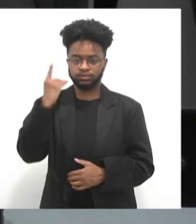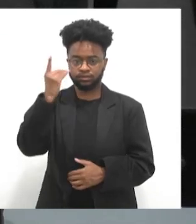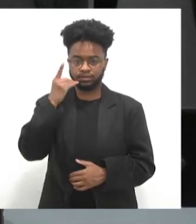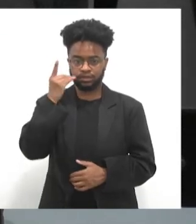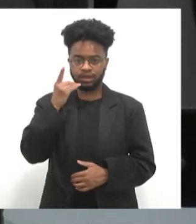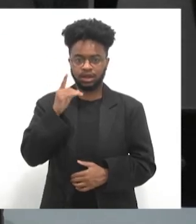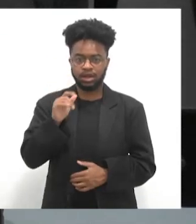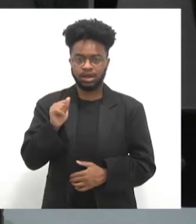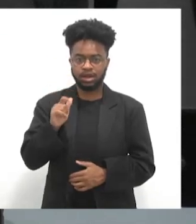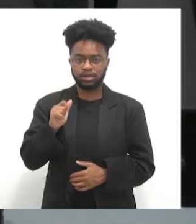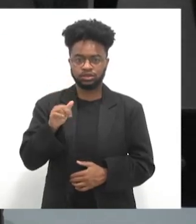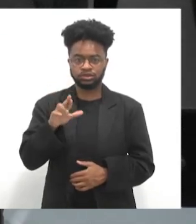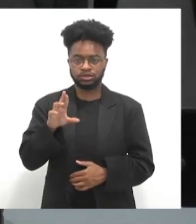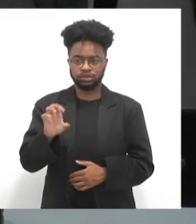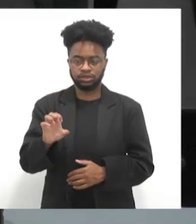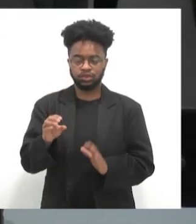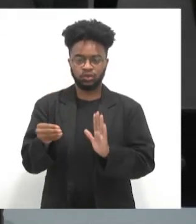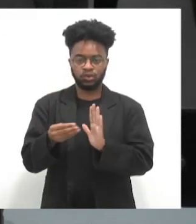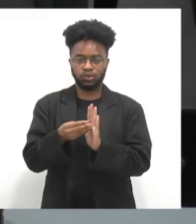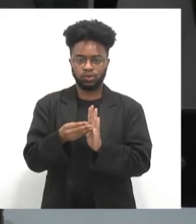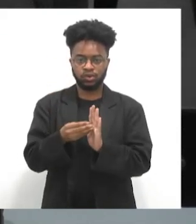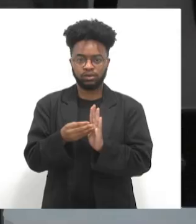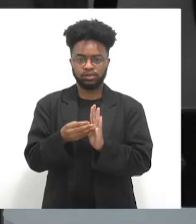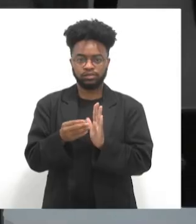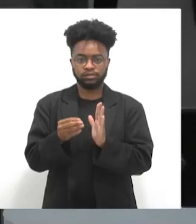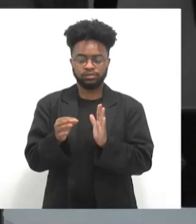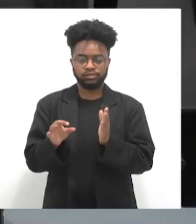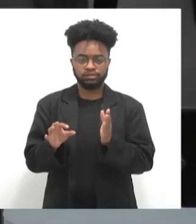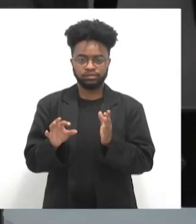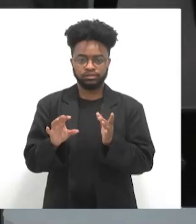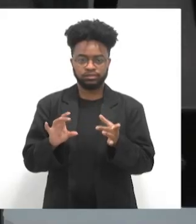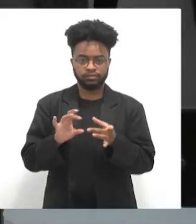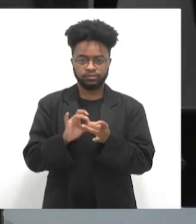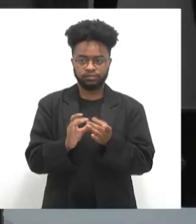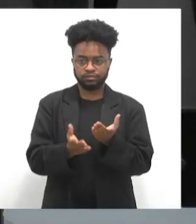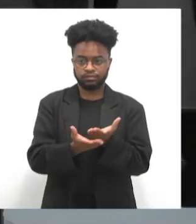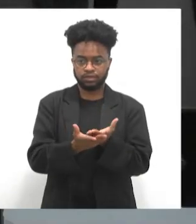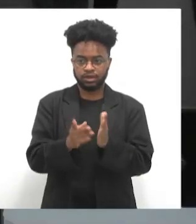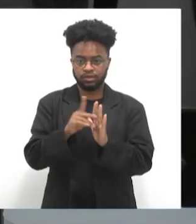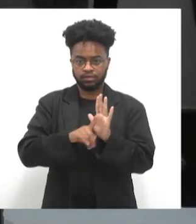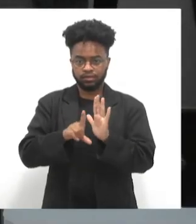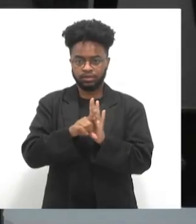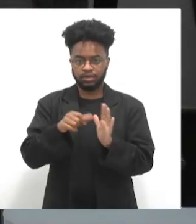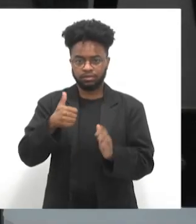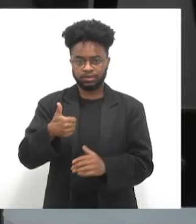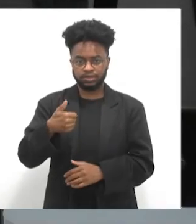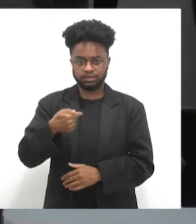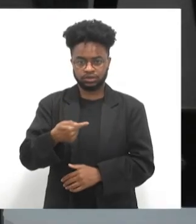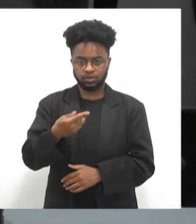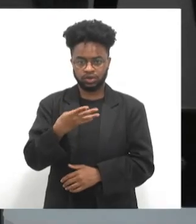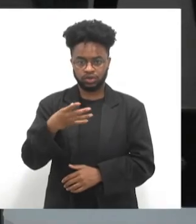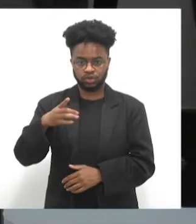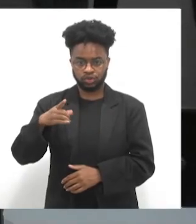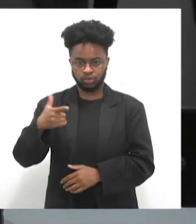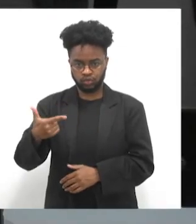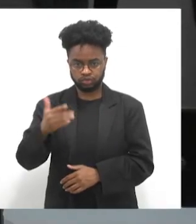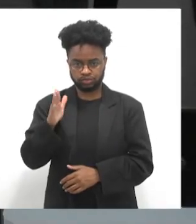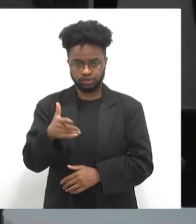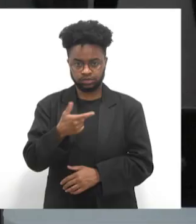Knoploch, ele deu pela anexação a um PL 1742 de